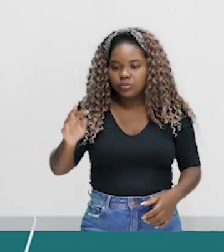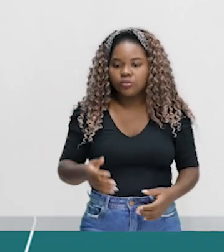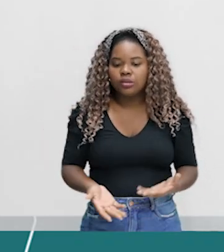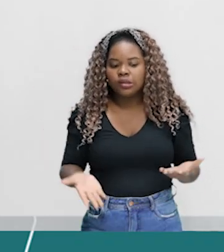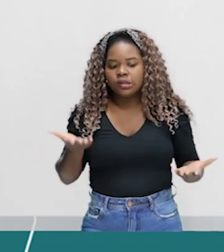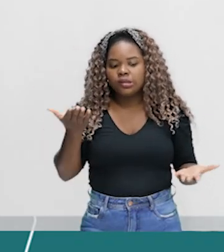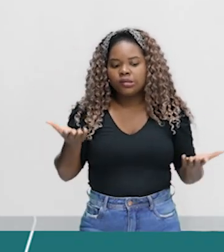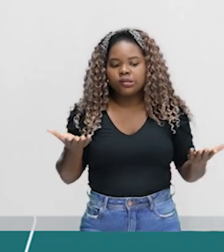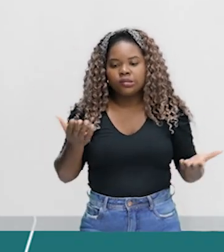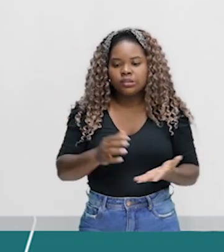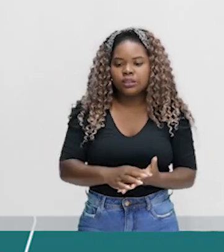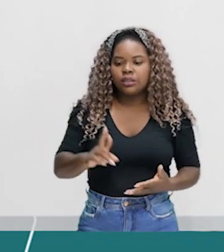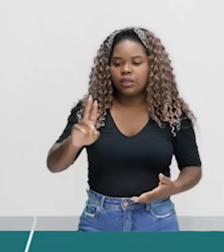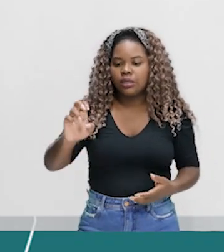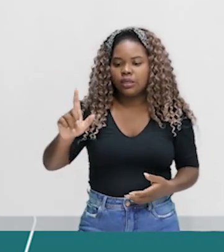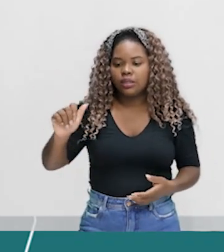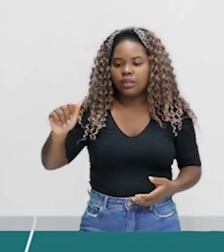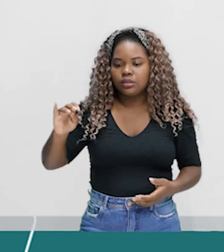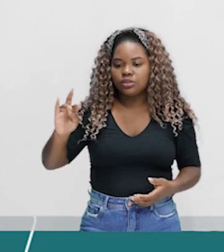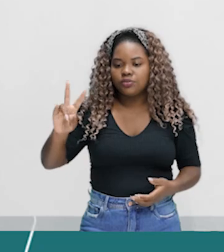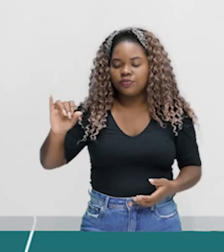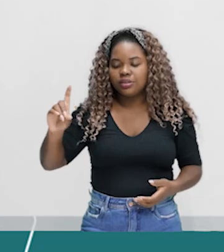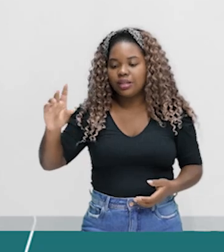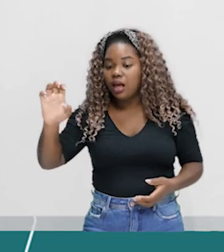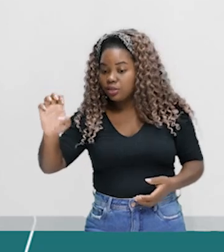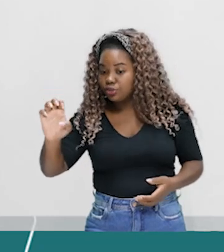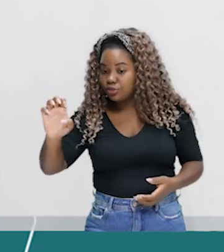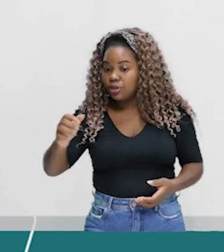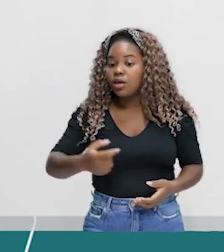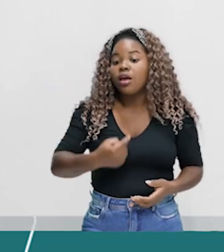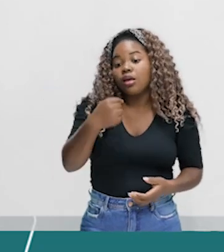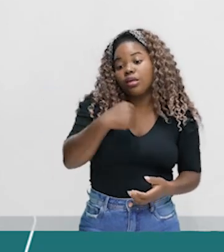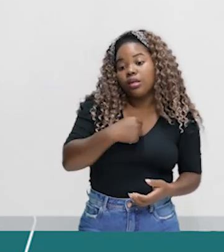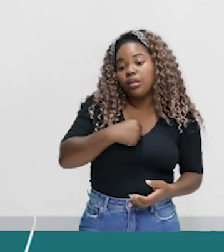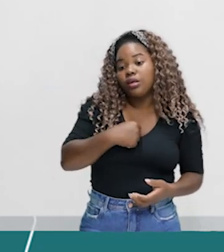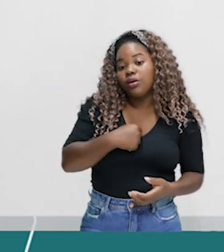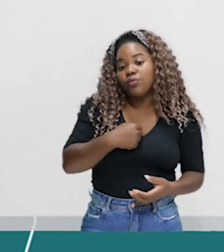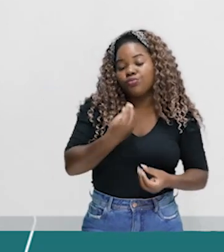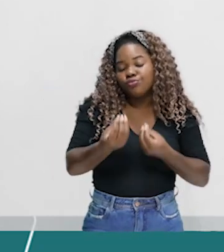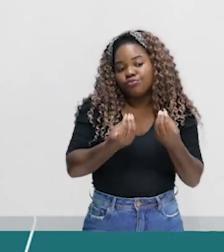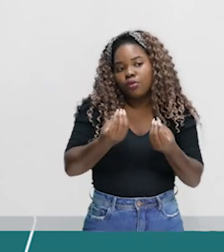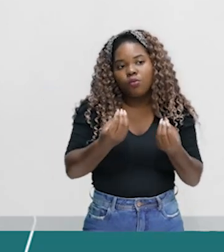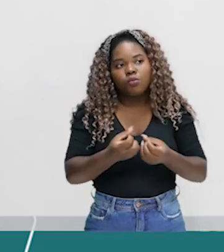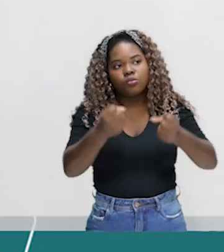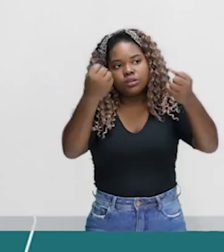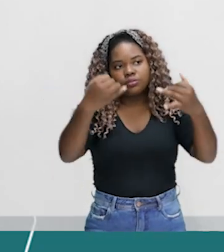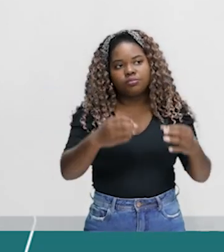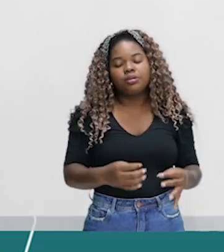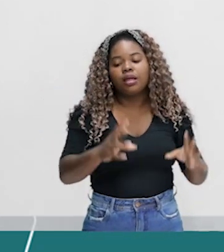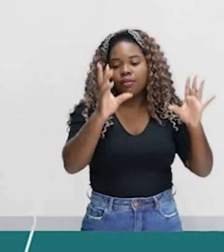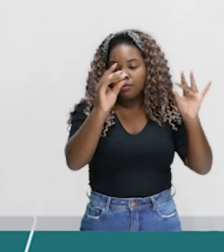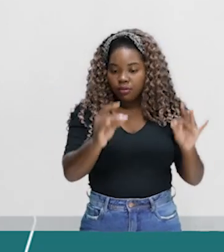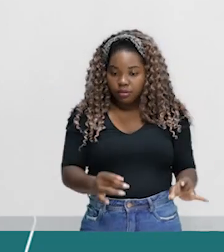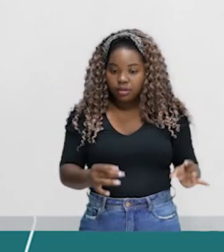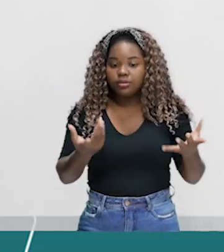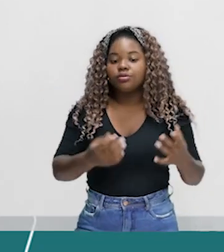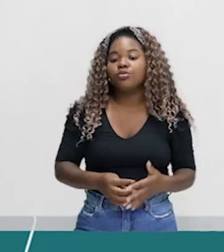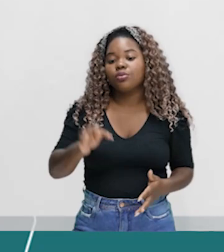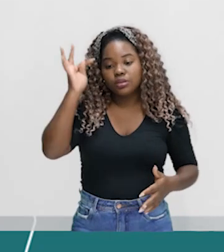relatividade, tá? Que eu não tenho propriedade para falar sobre essa teoria para vocês, mas ela fundamenta